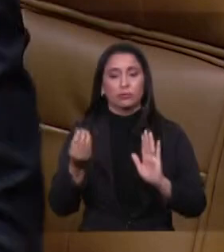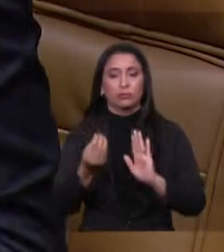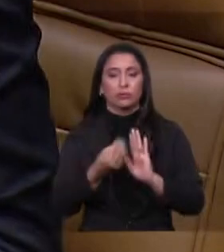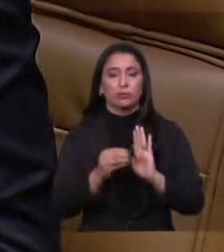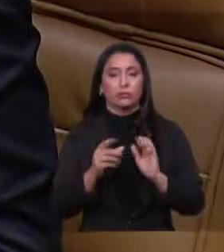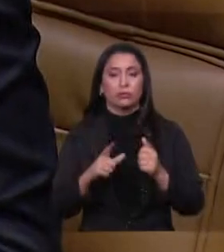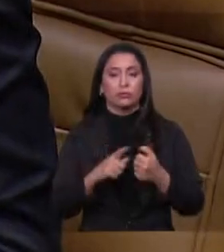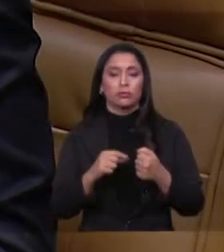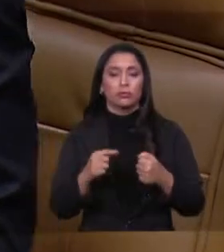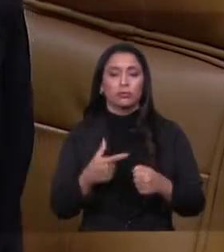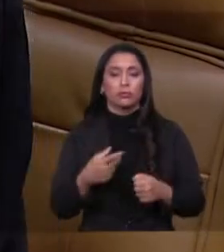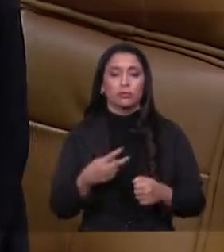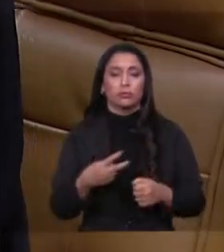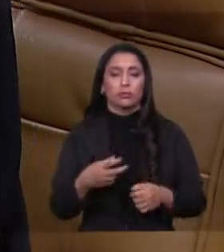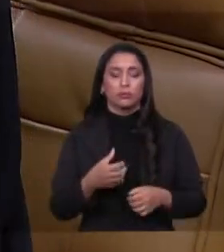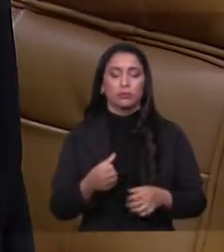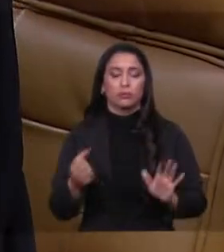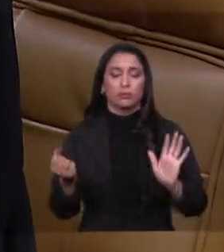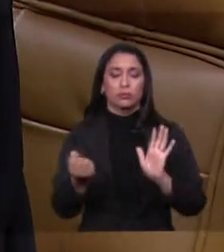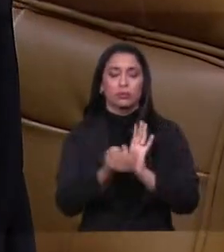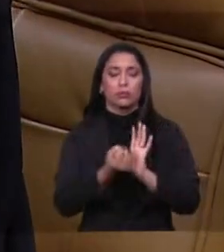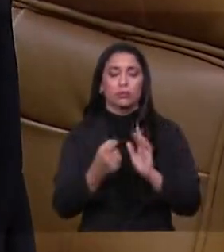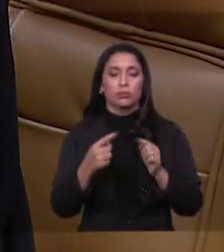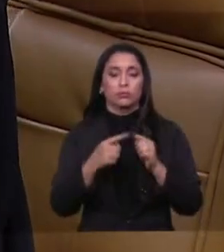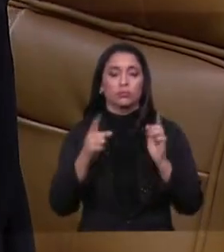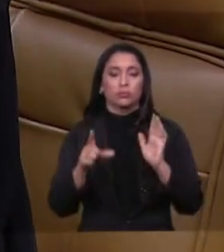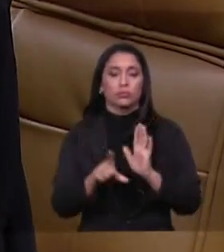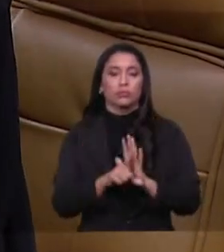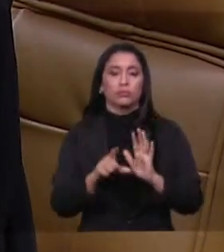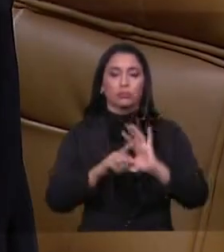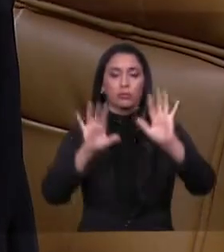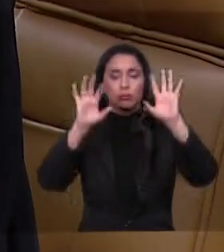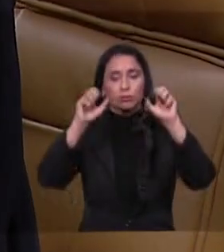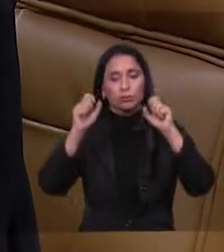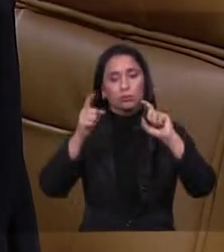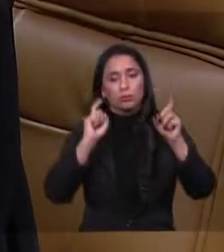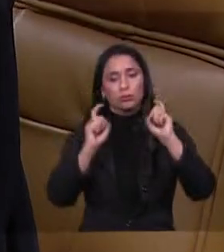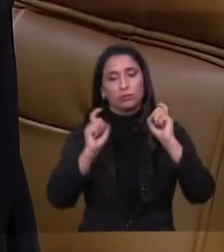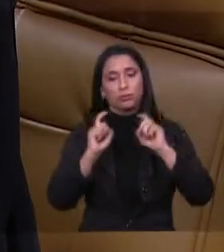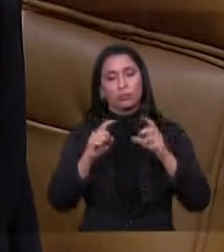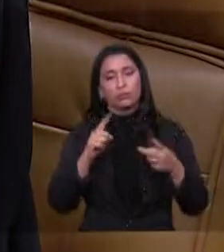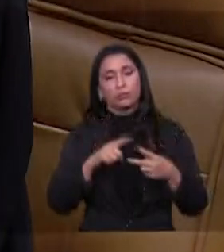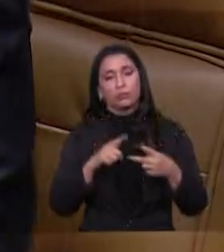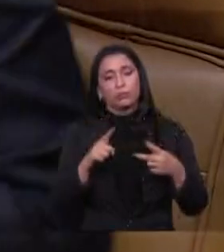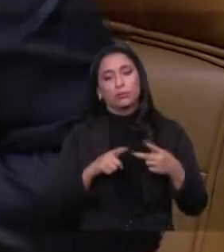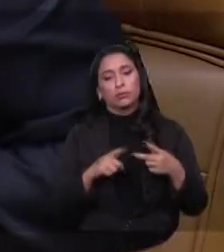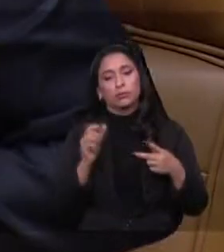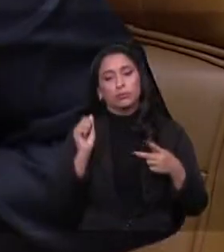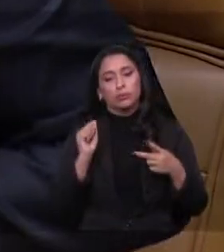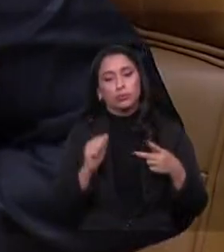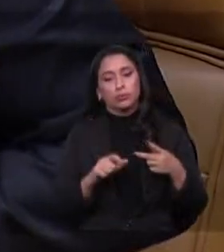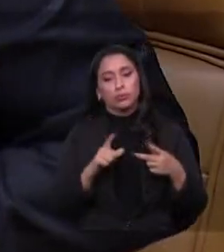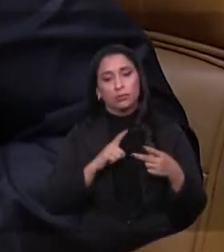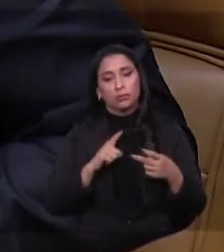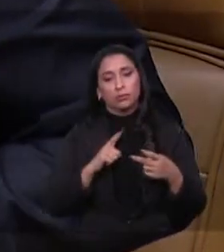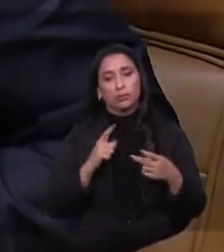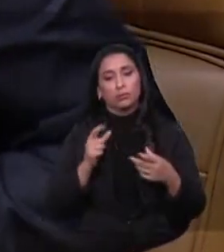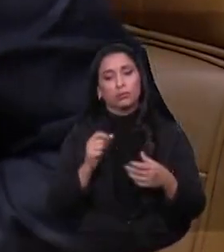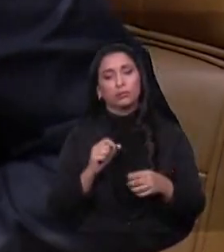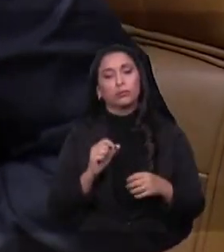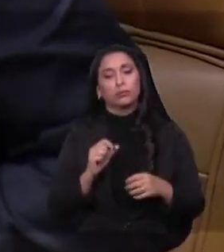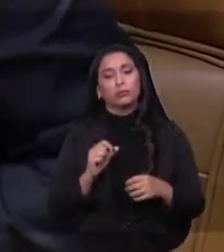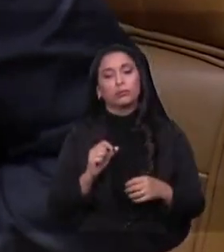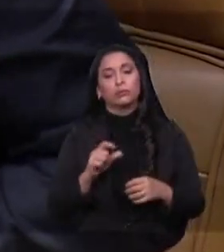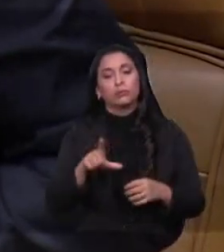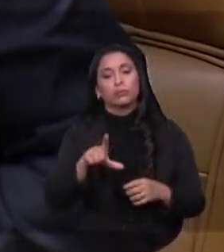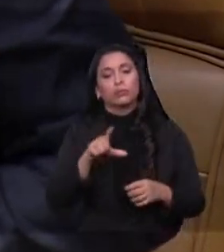26, que é o verdadeiro marco legal para acordos administrativos, estabelecendo duas possibilidades para a estipulação de acordos. Quem